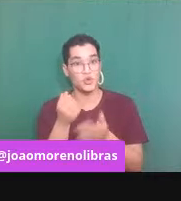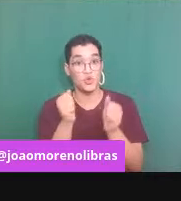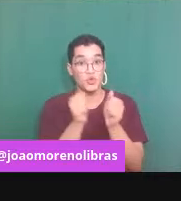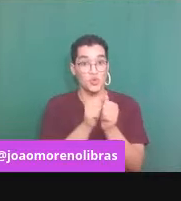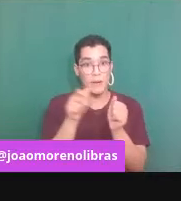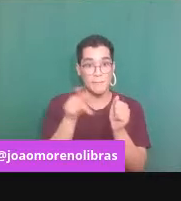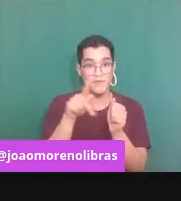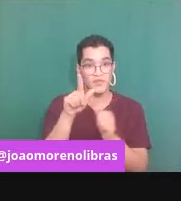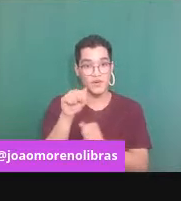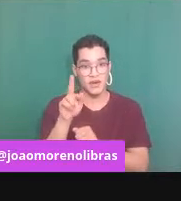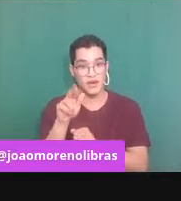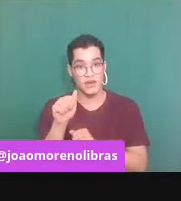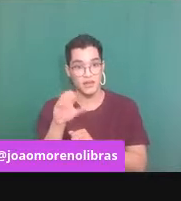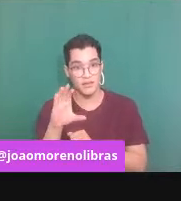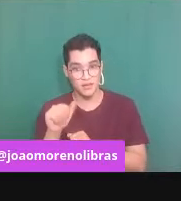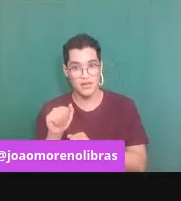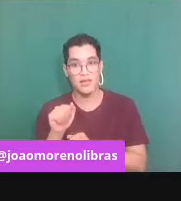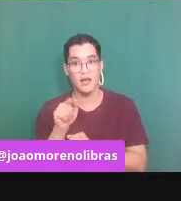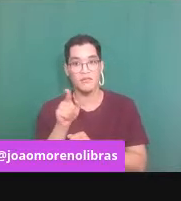do Norte,